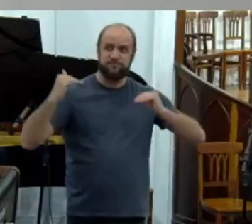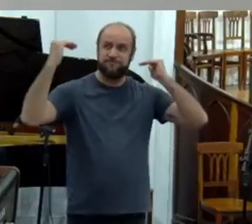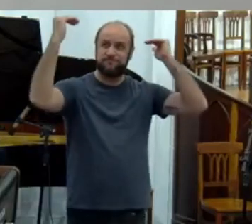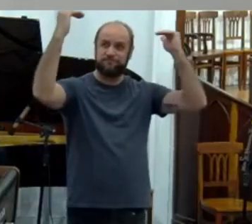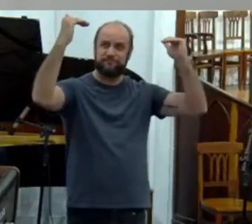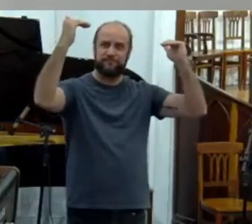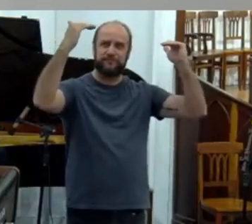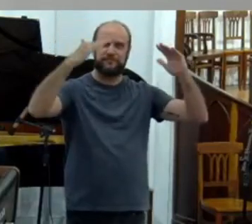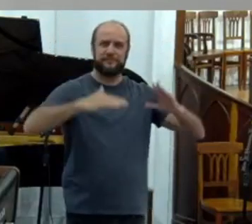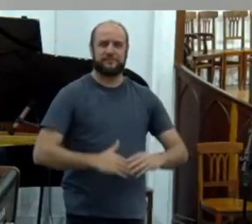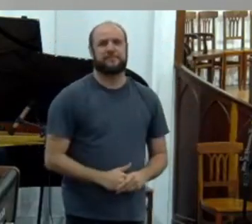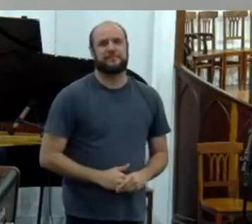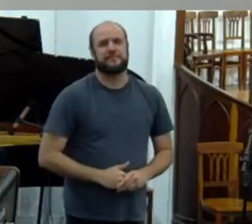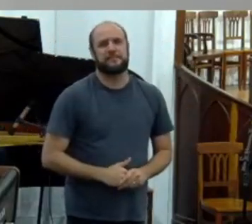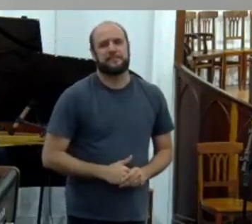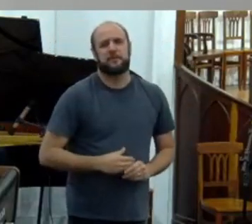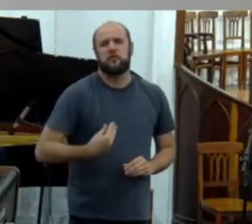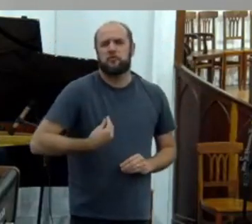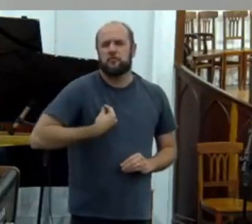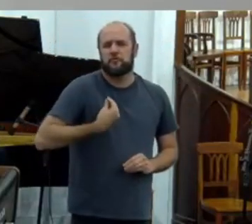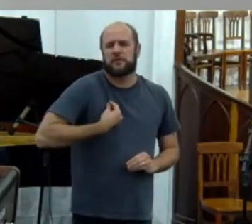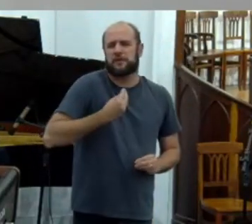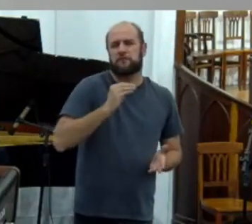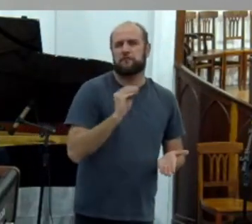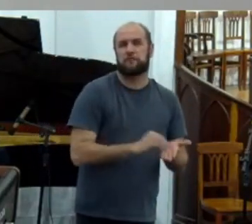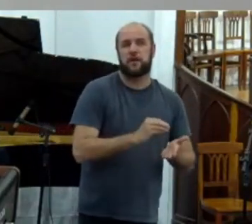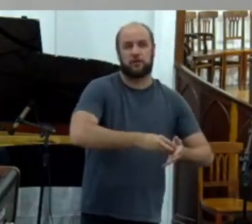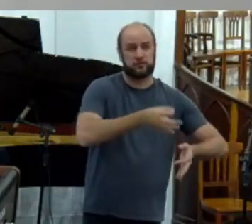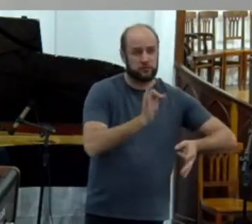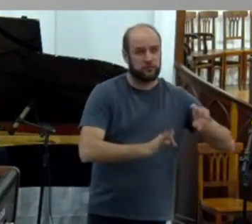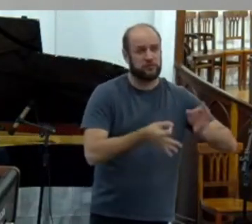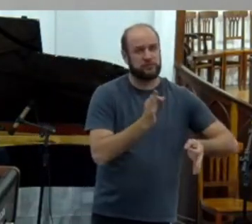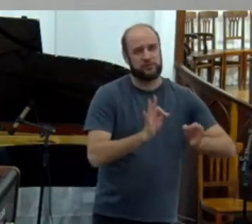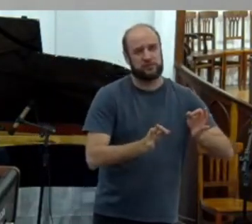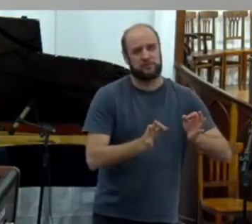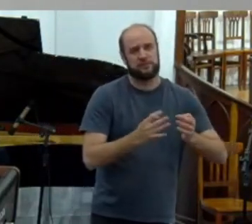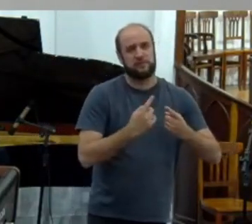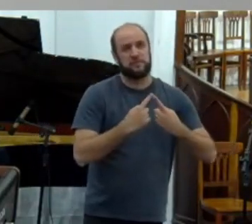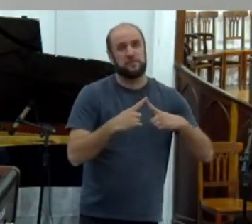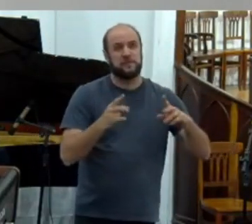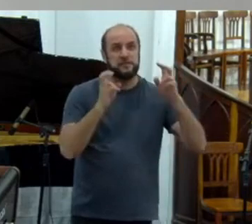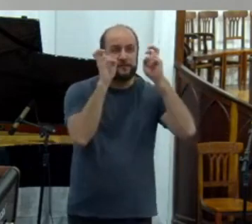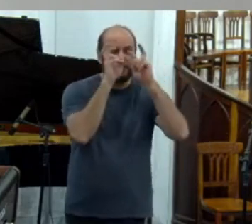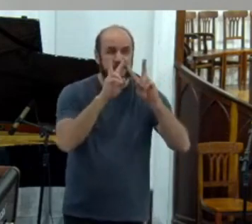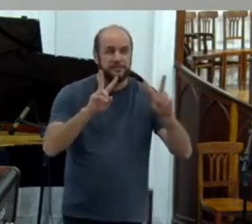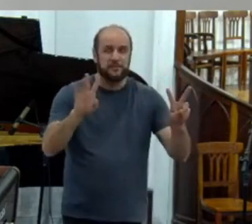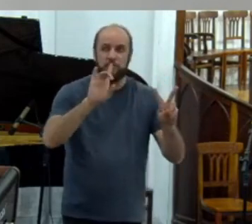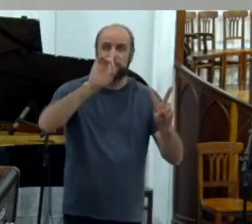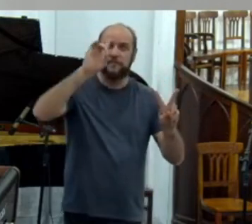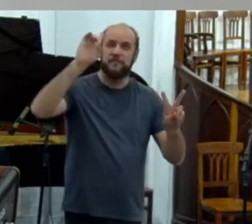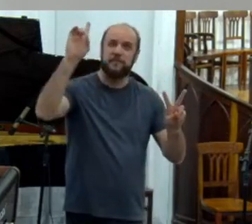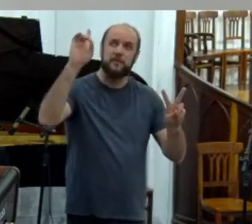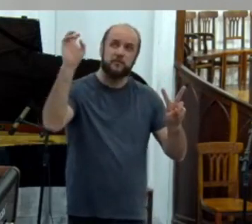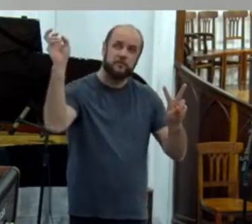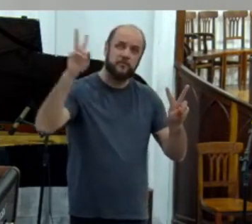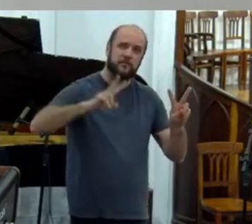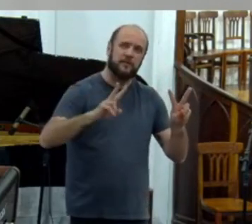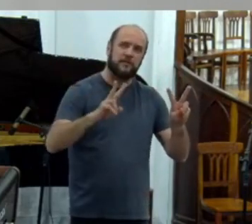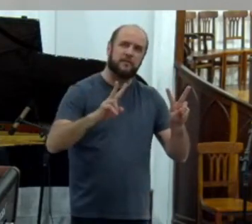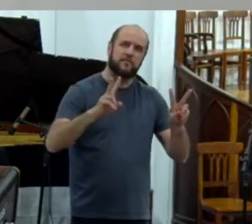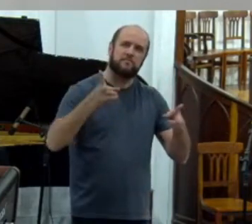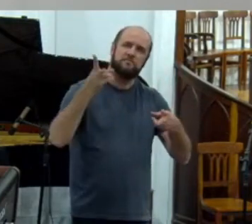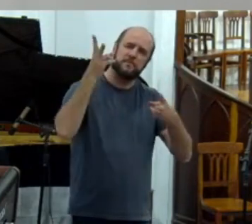Olhar para a vida talvez é marcada pela injustiça, mas olhar com as lentes dadas por Deus é enxergar que um dia o